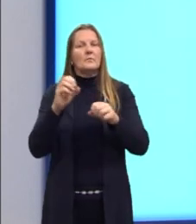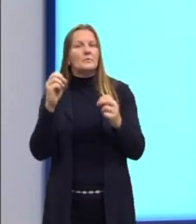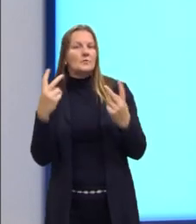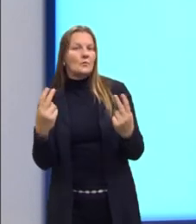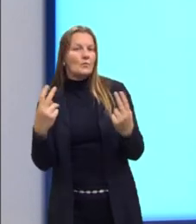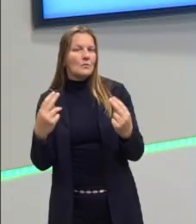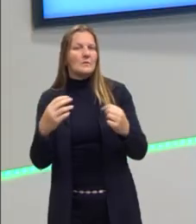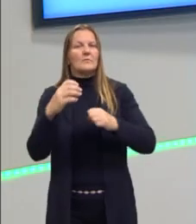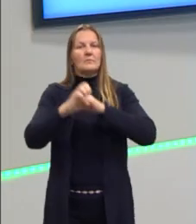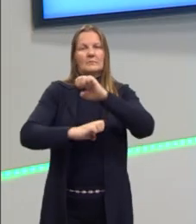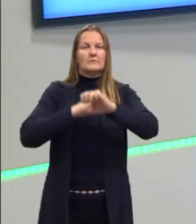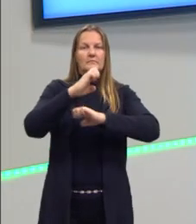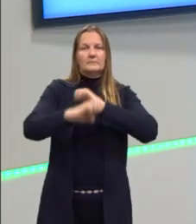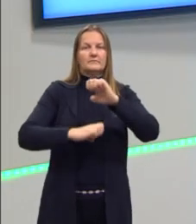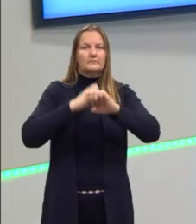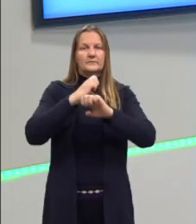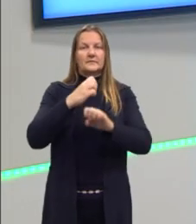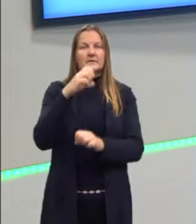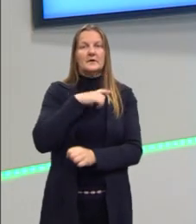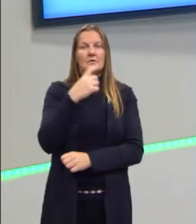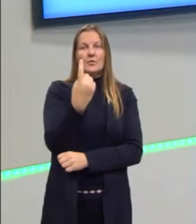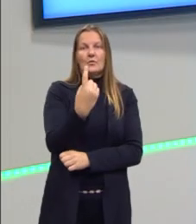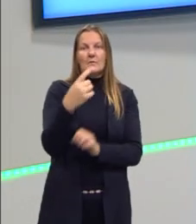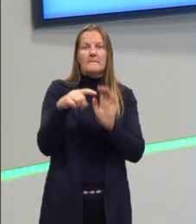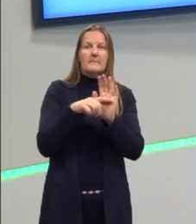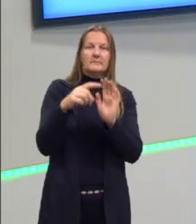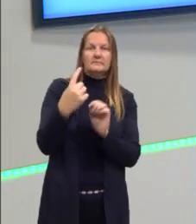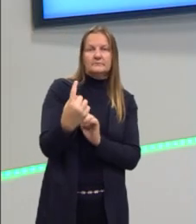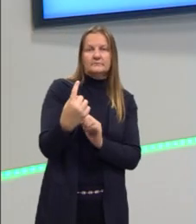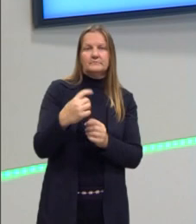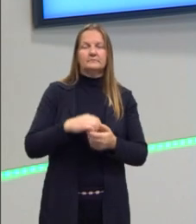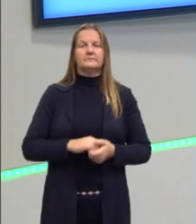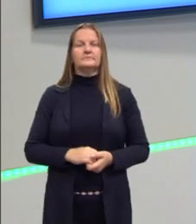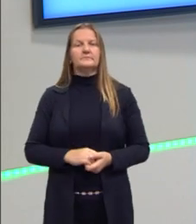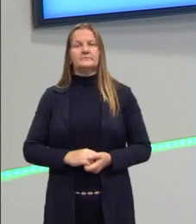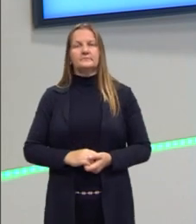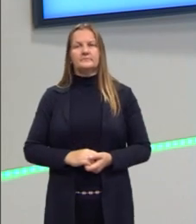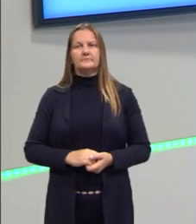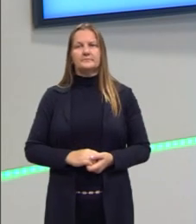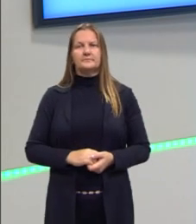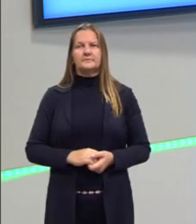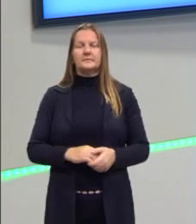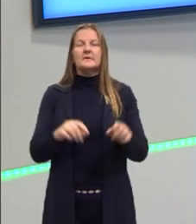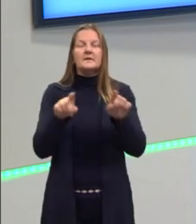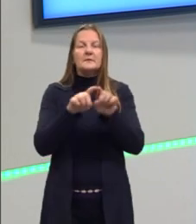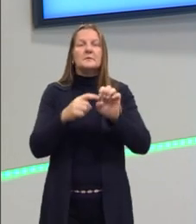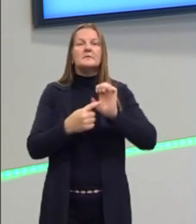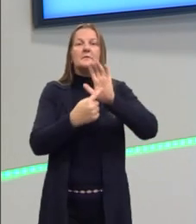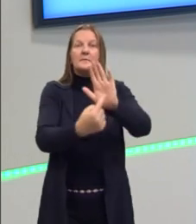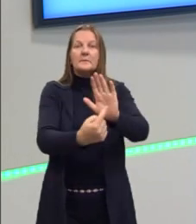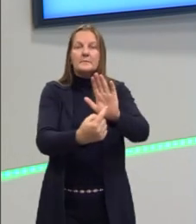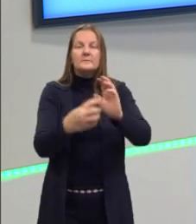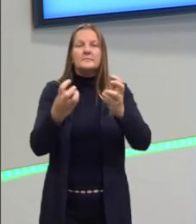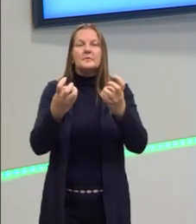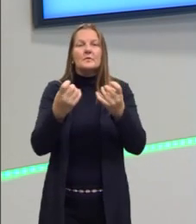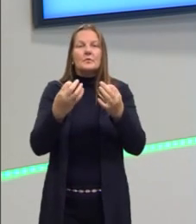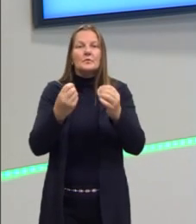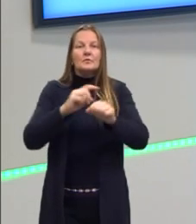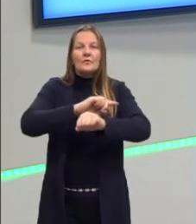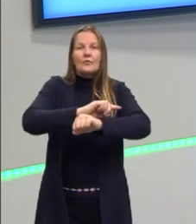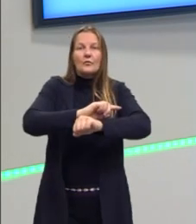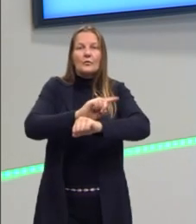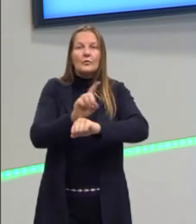se eu estou a partir de um Eletro outro diminuindo a quantidade de eletroley vai ser menos um e ele apresenta um poder de penetração